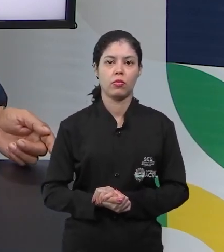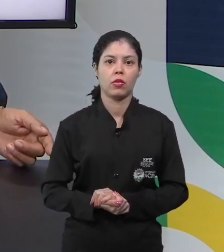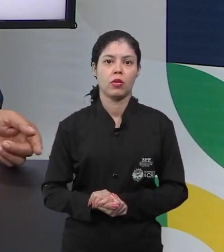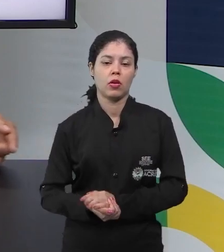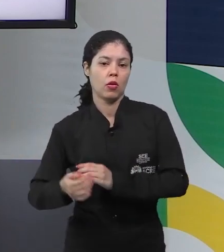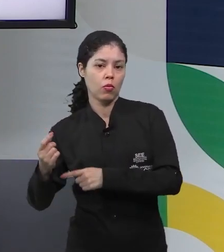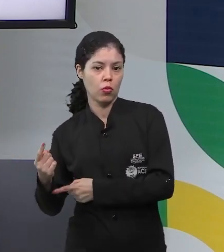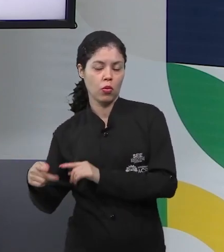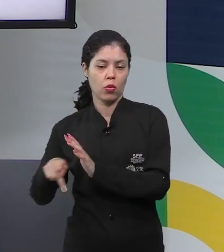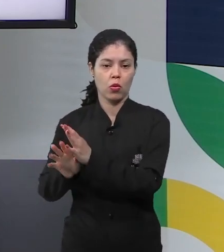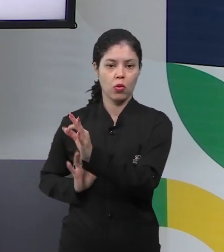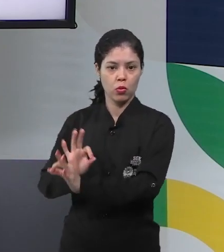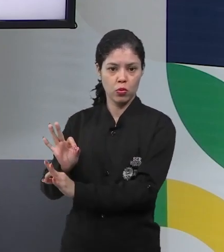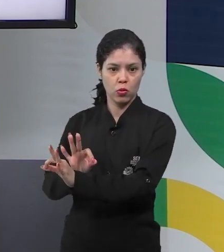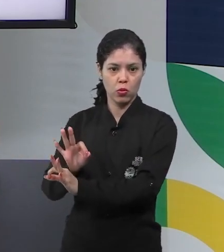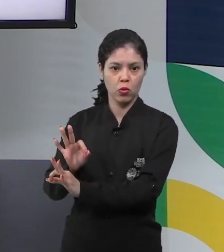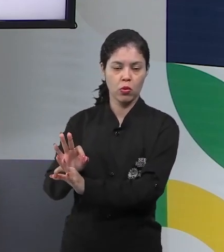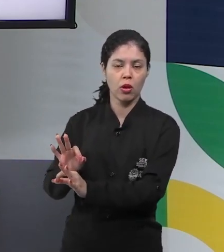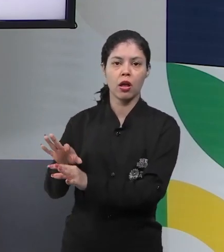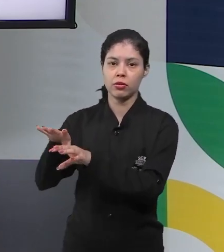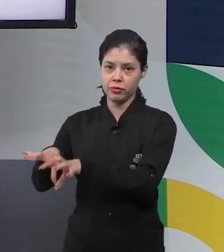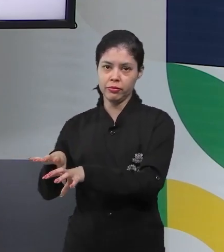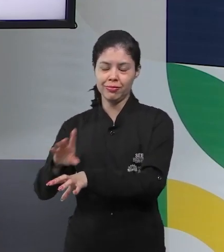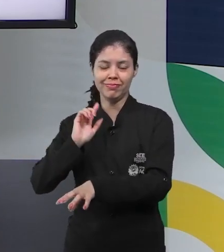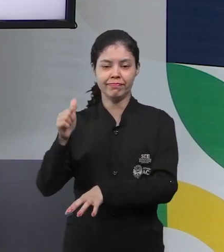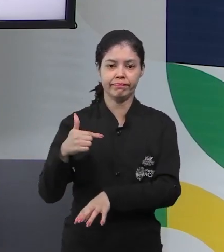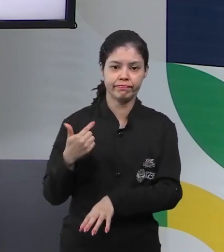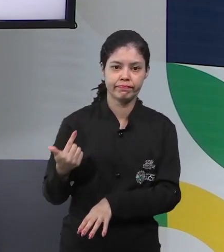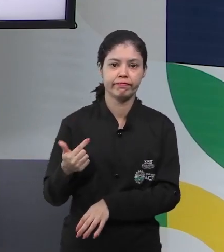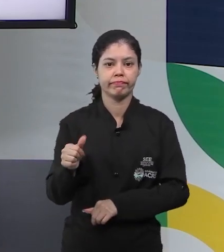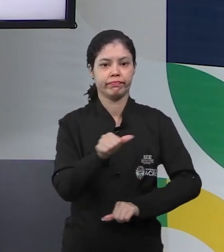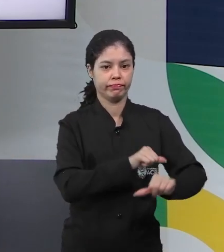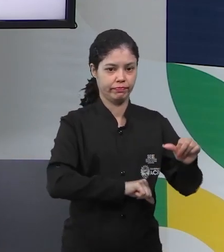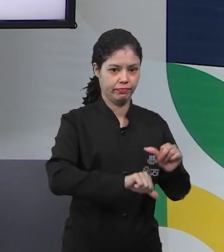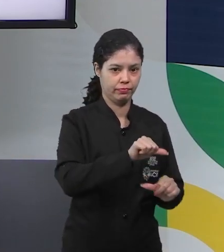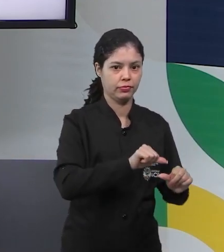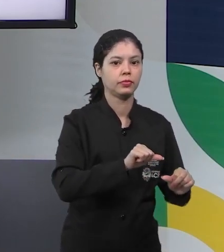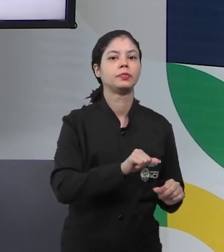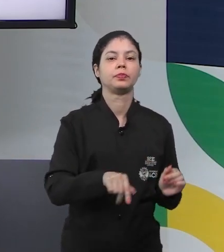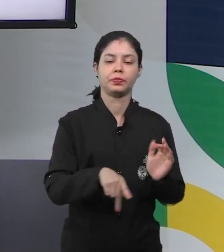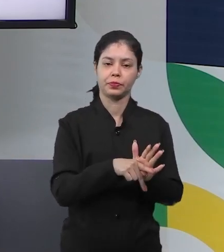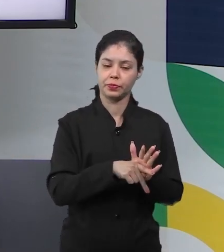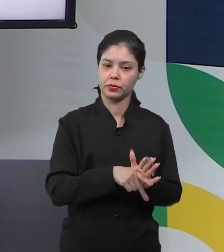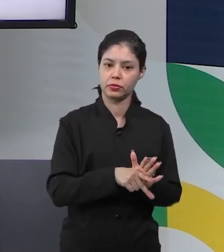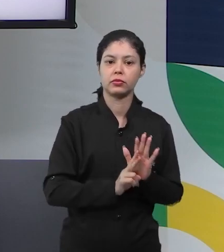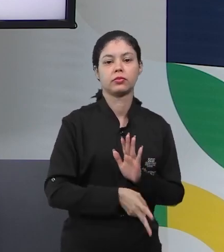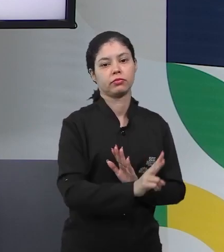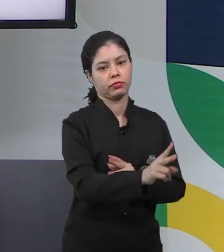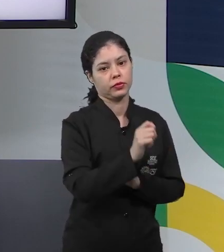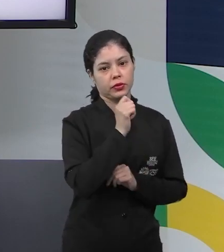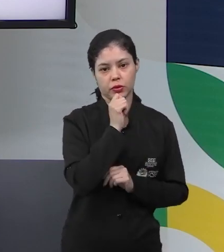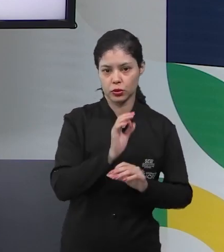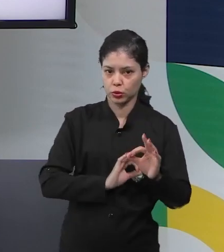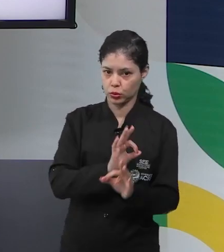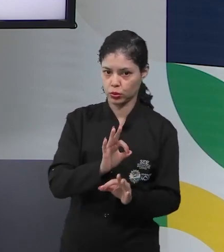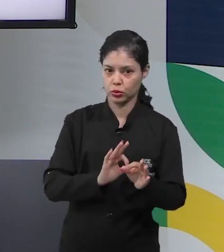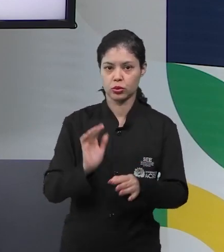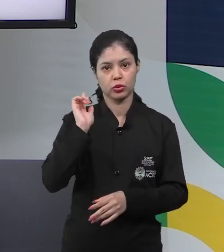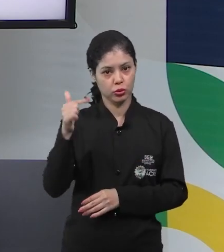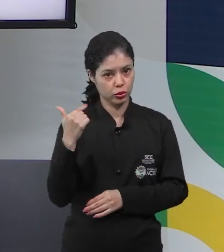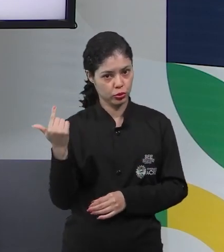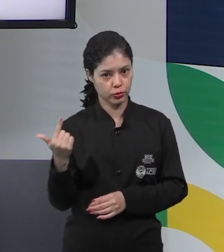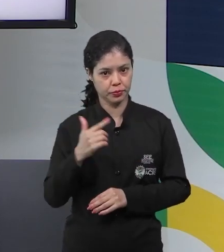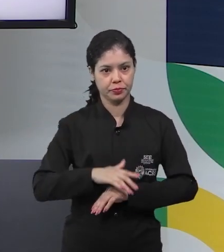hora estava organizada de um certo modo e agora passa necessariamente a ter que ser organizado de